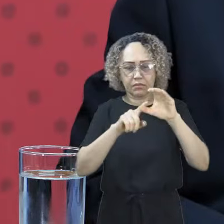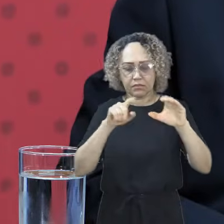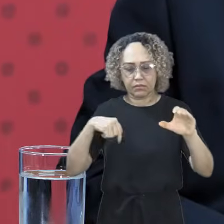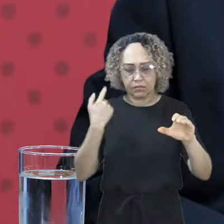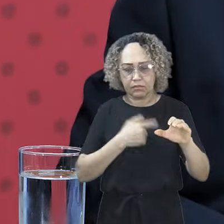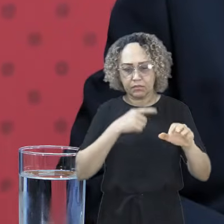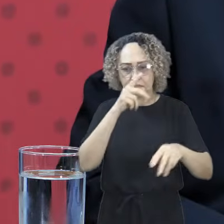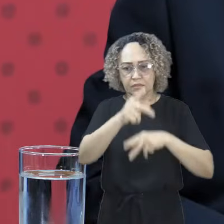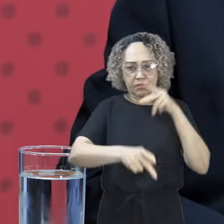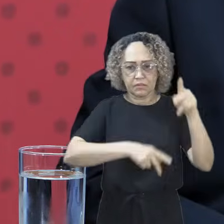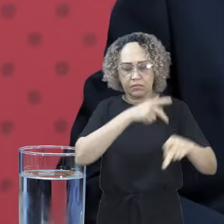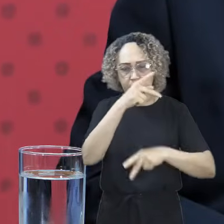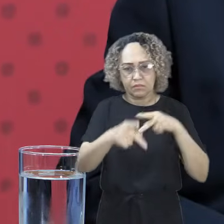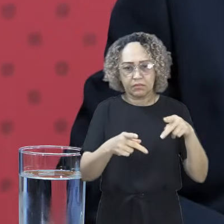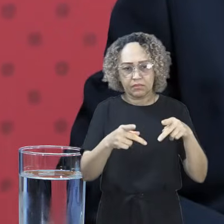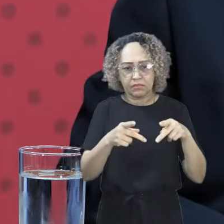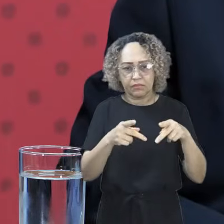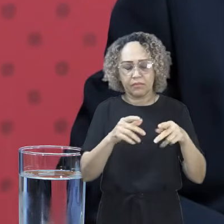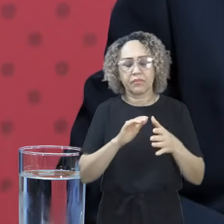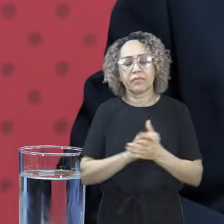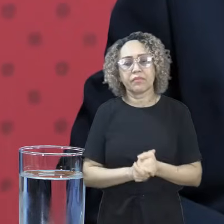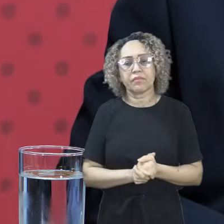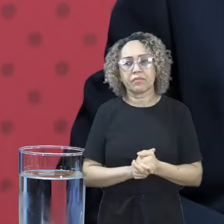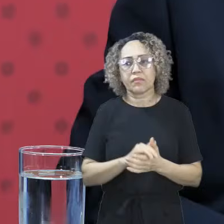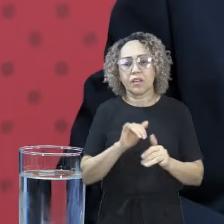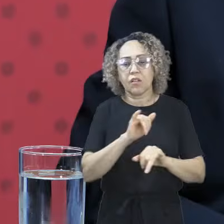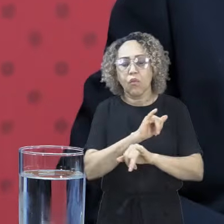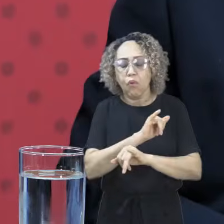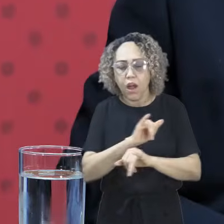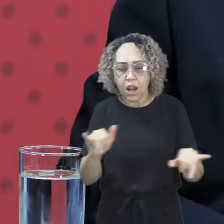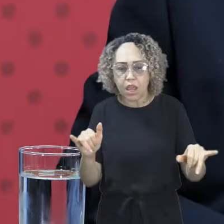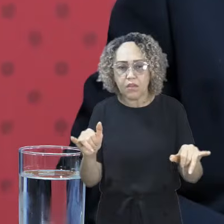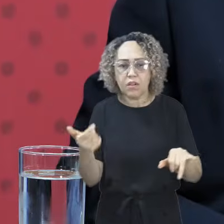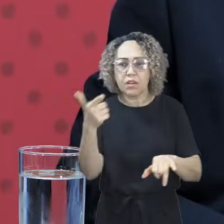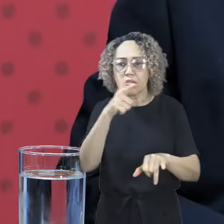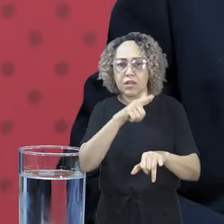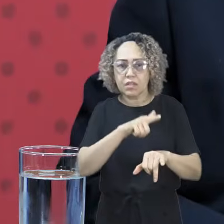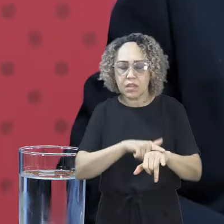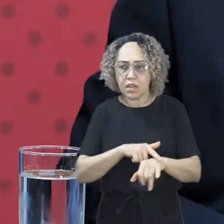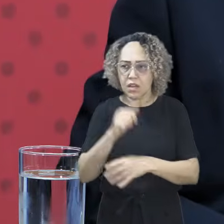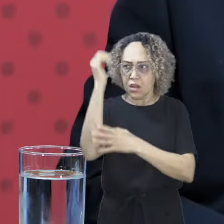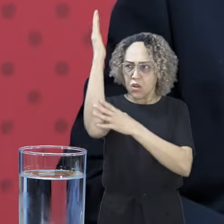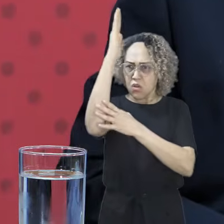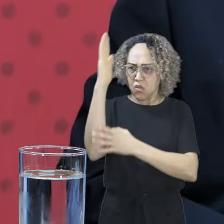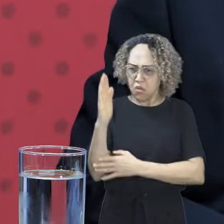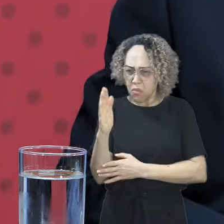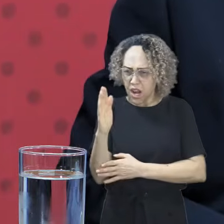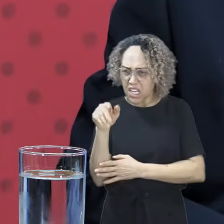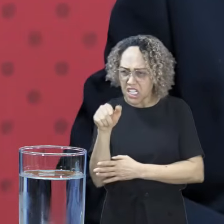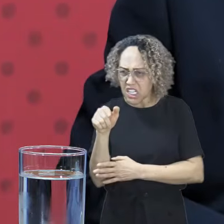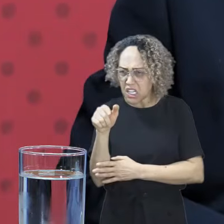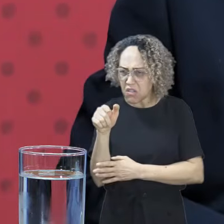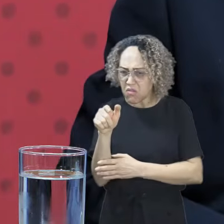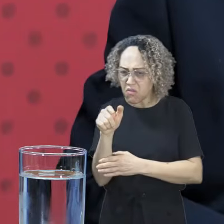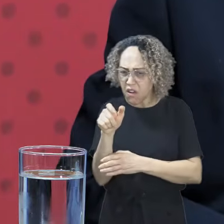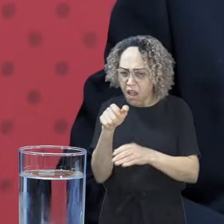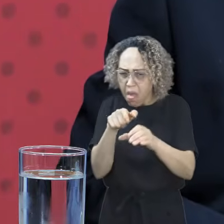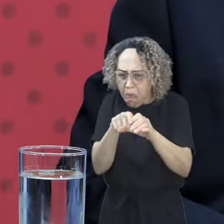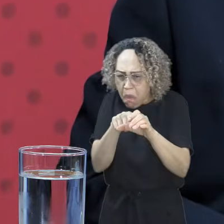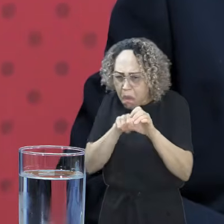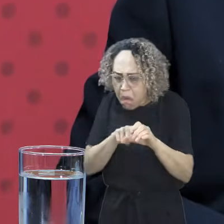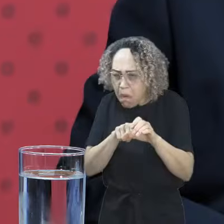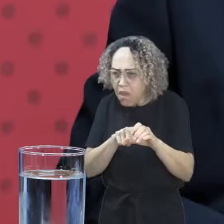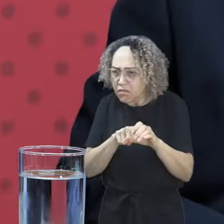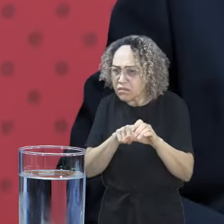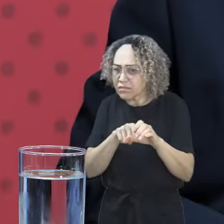nação. Eu disse e quero repetir aqui, o Brasil não é um puxadinho dos Estados Unidos. Nós somos um país, nós